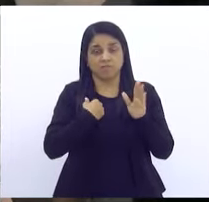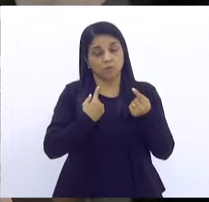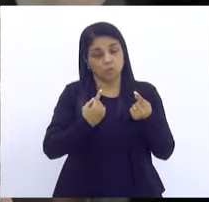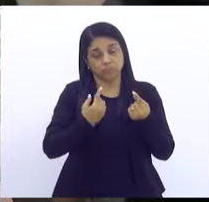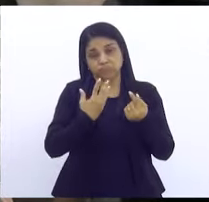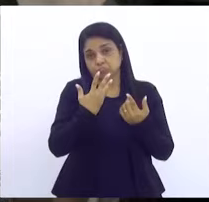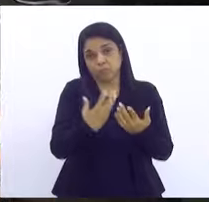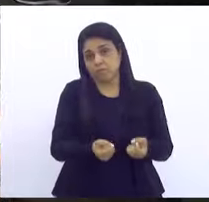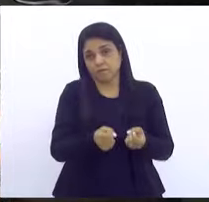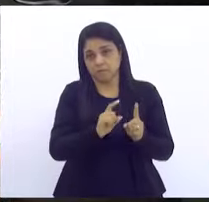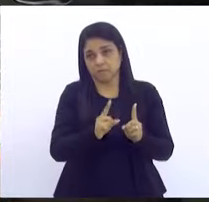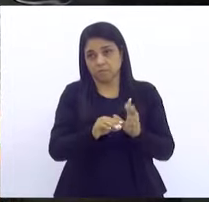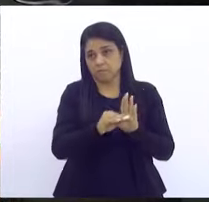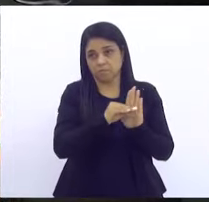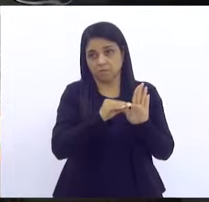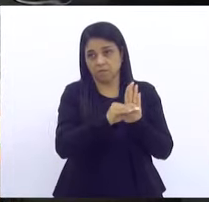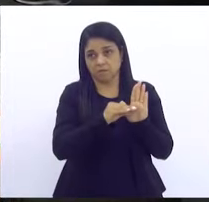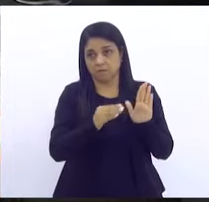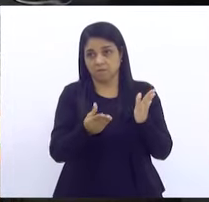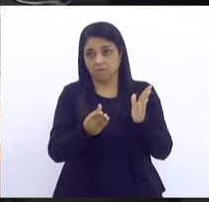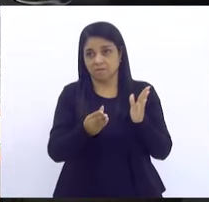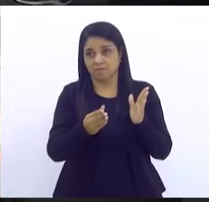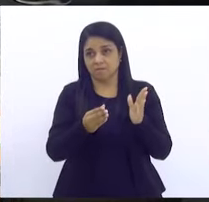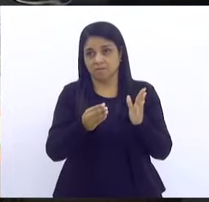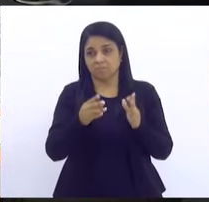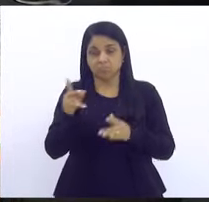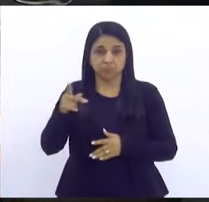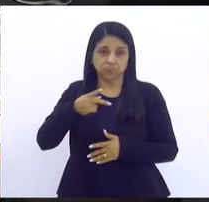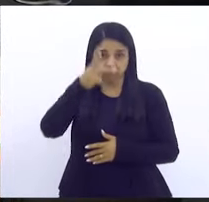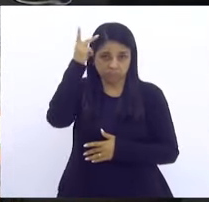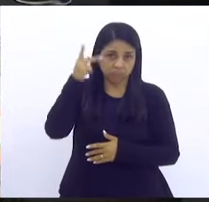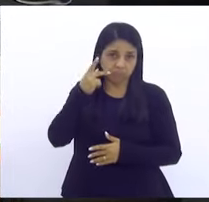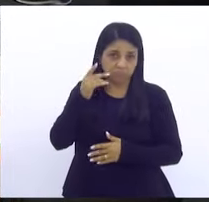rejeitadas. É, ué. O deputado Luiz Paulo está com a pé de razão.